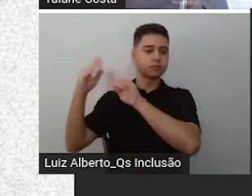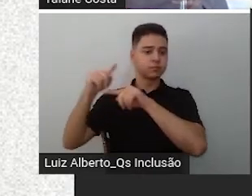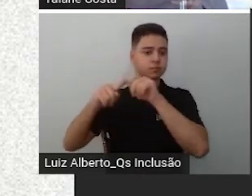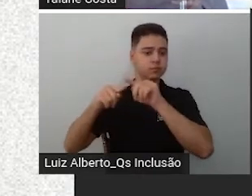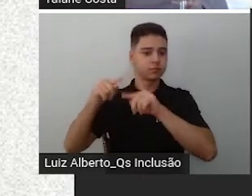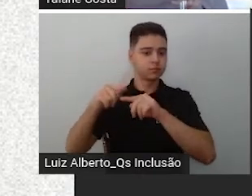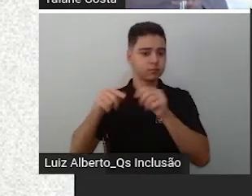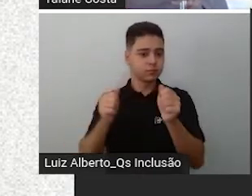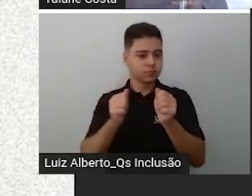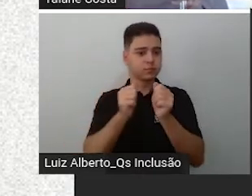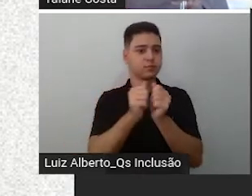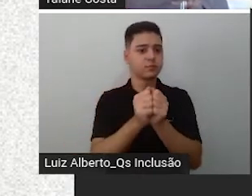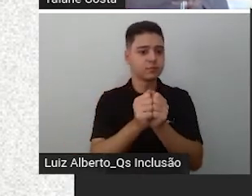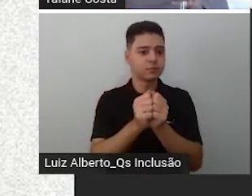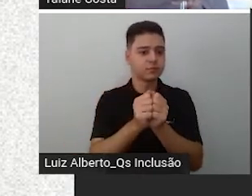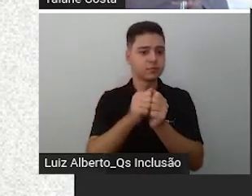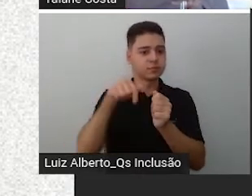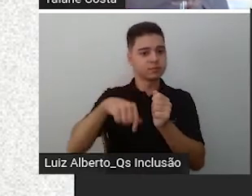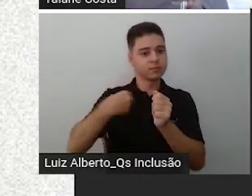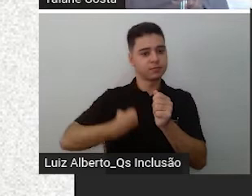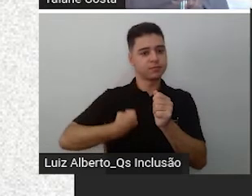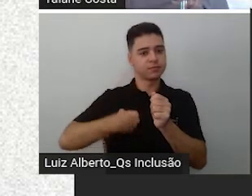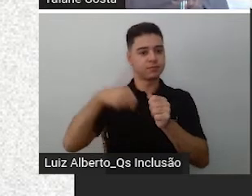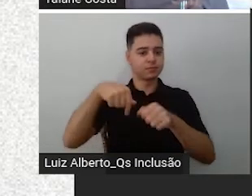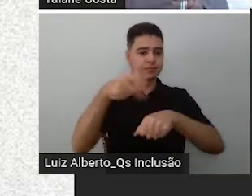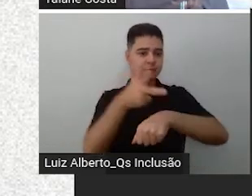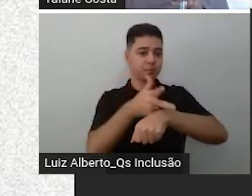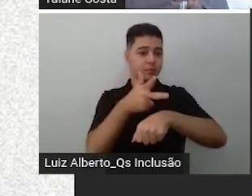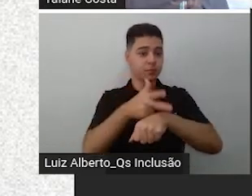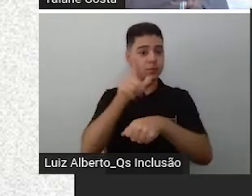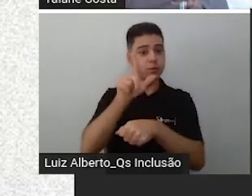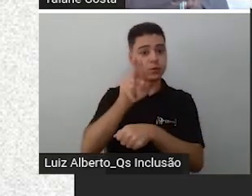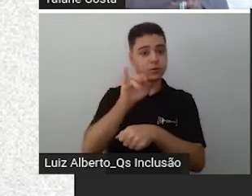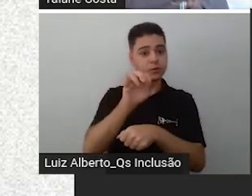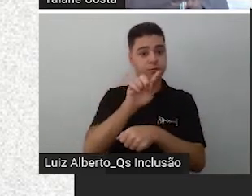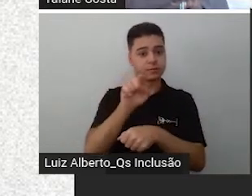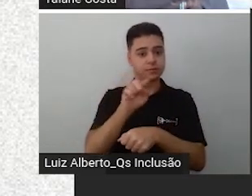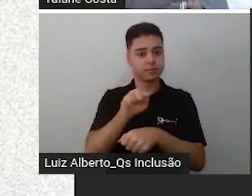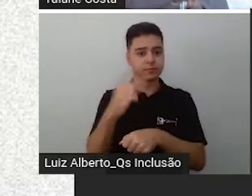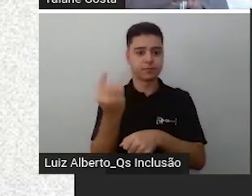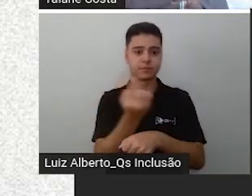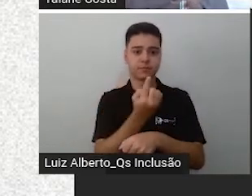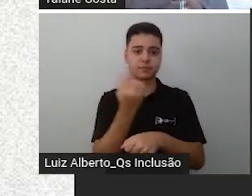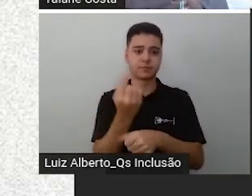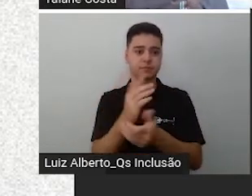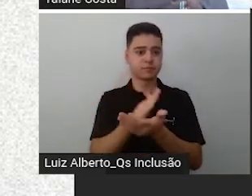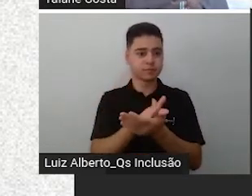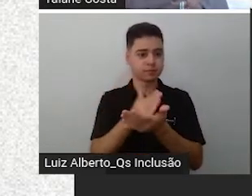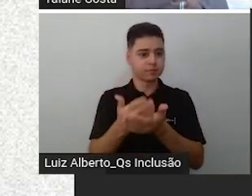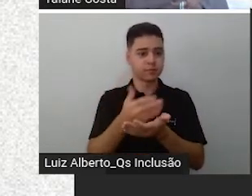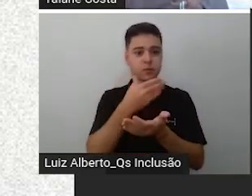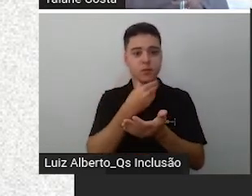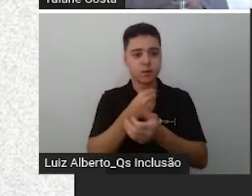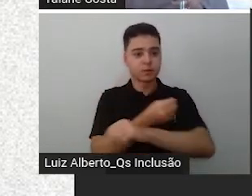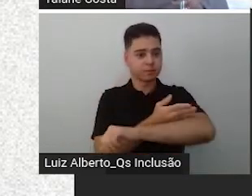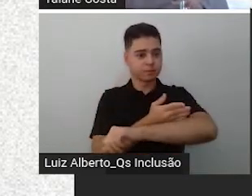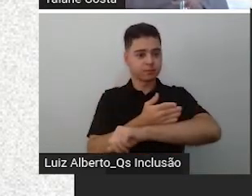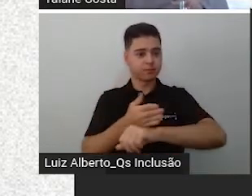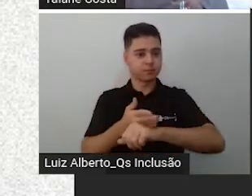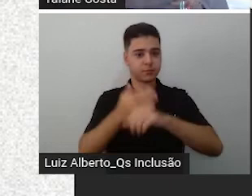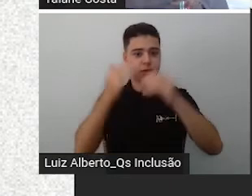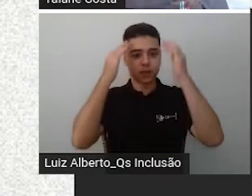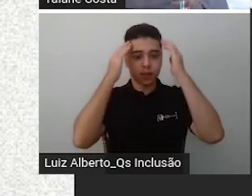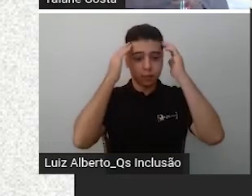Me acompanha nesse episódio o Luiz, nosso intérprete de Libras. Ele é um homem branco,